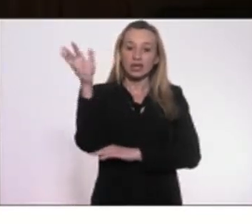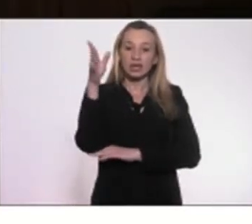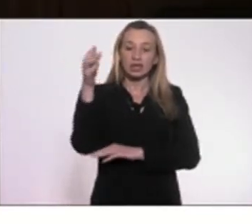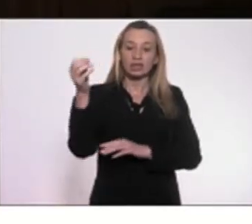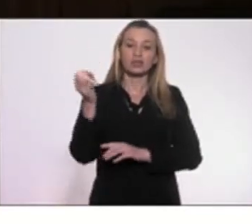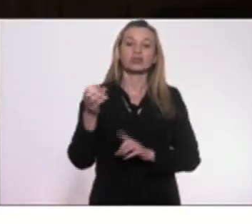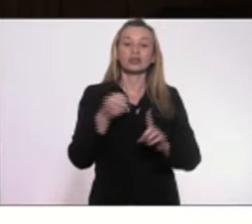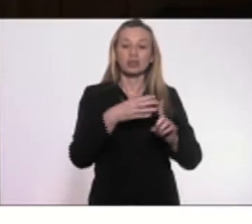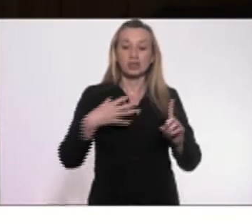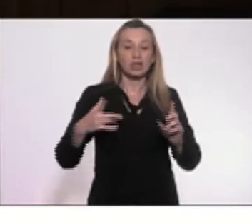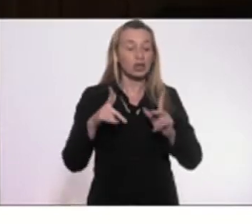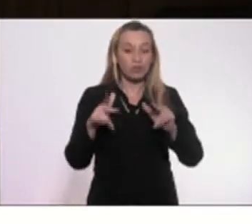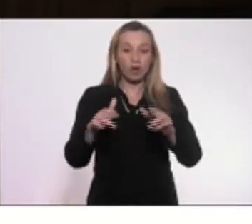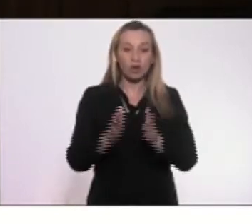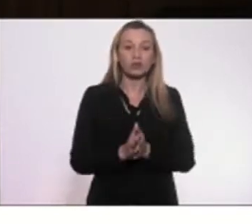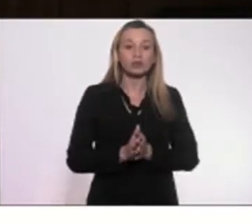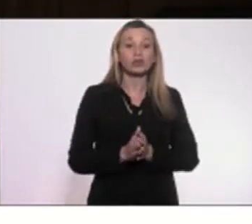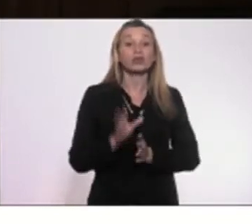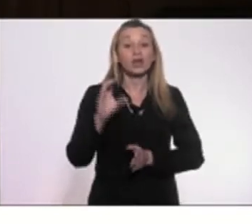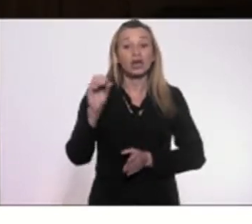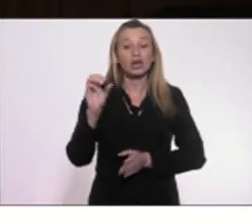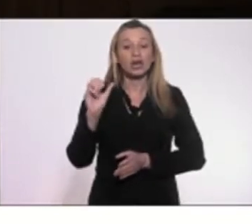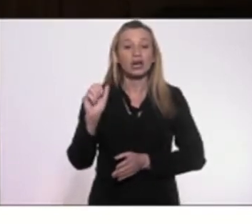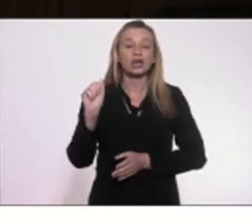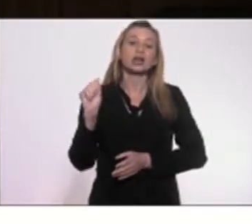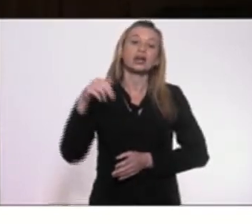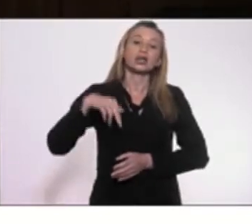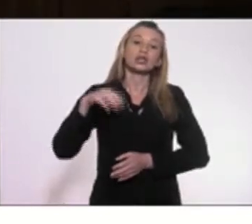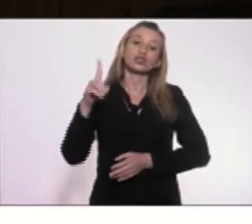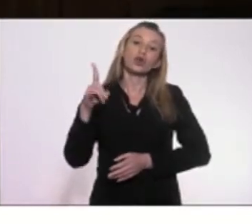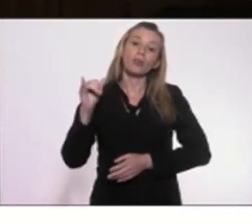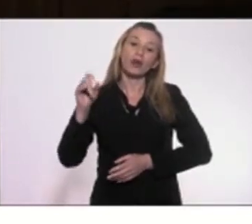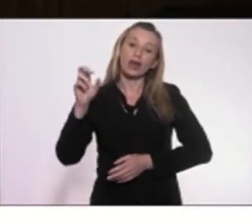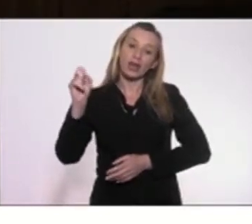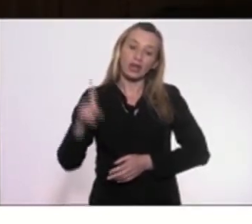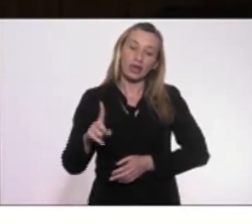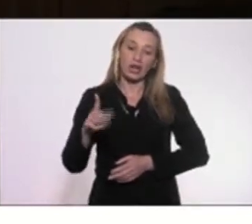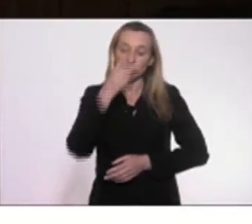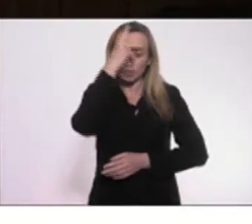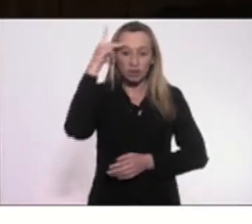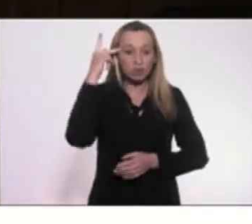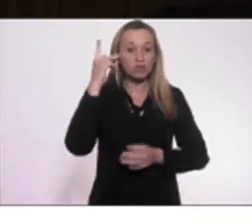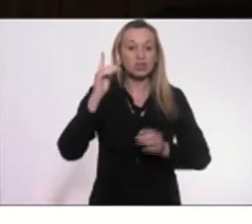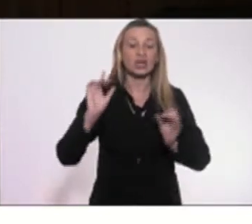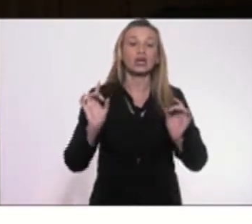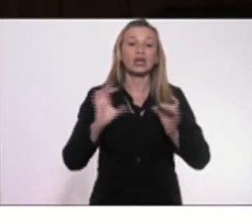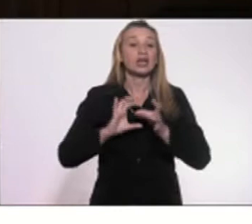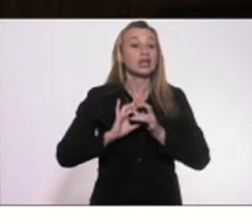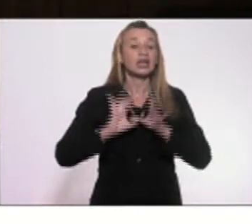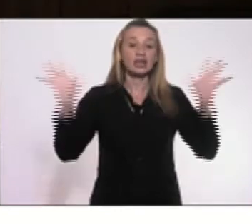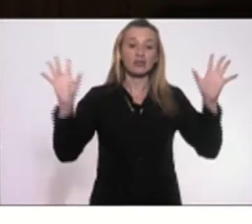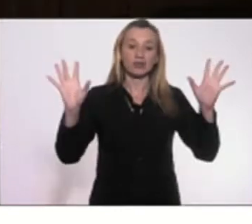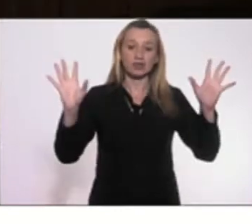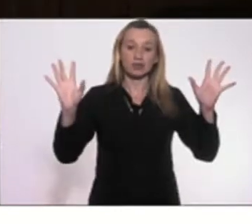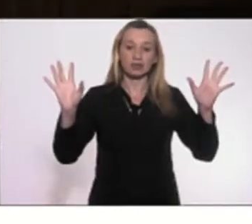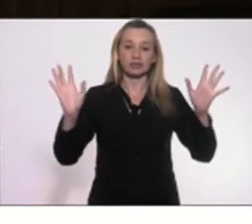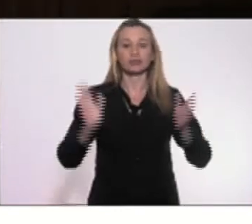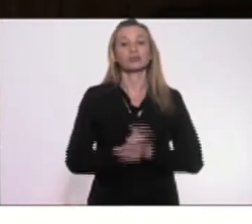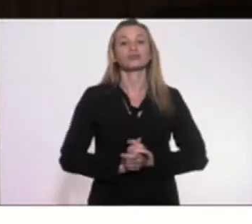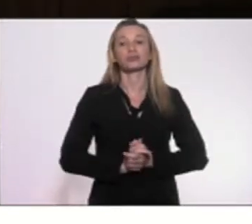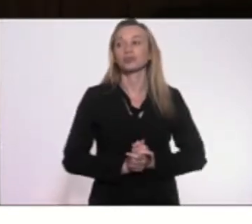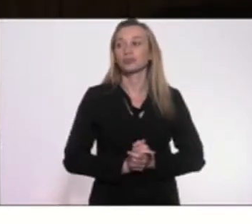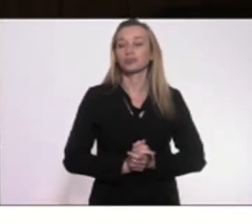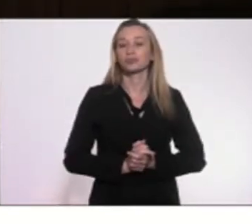eram absolutamente livres para exercitar a sua sexualidade.